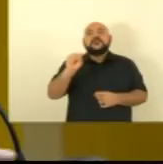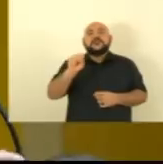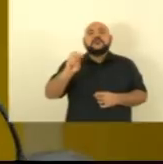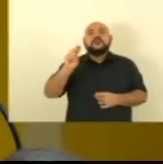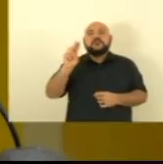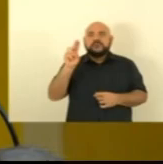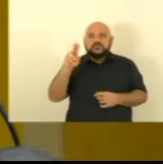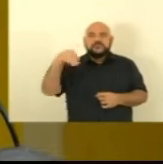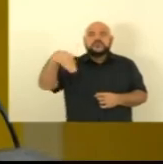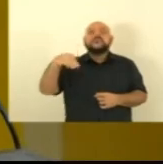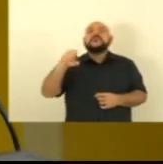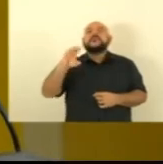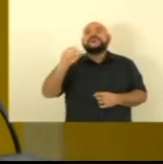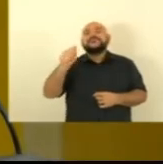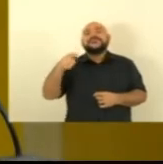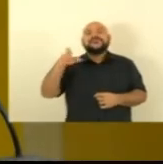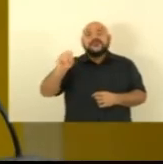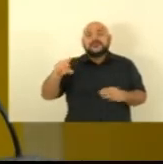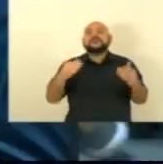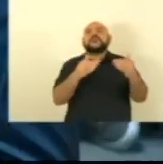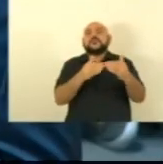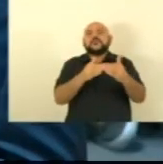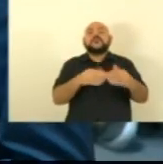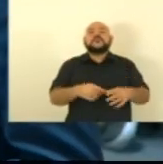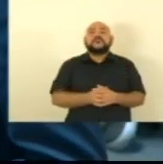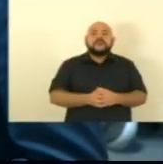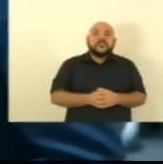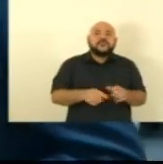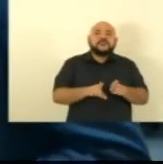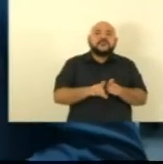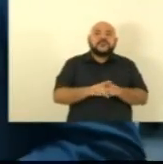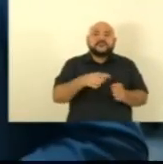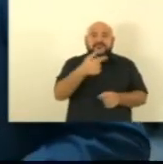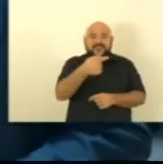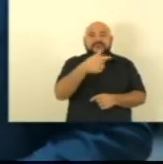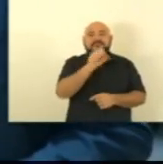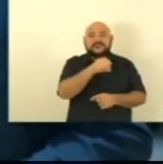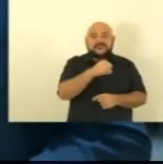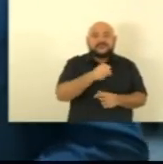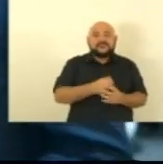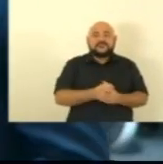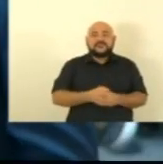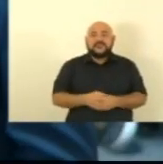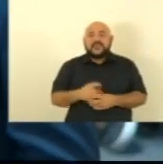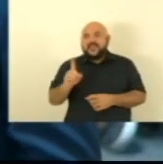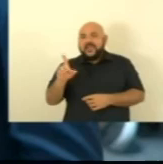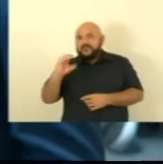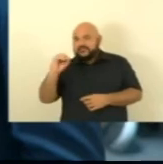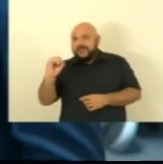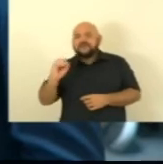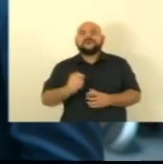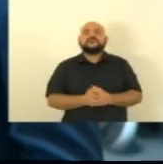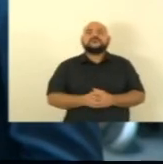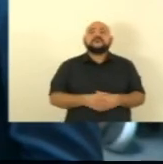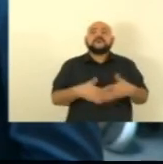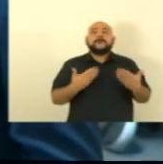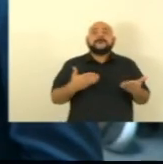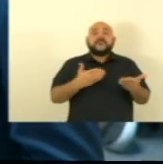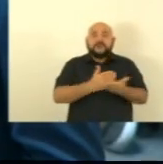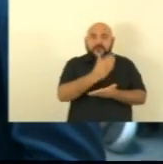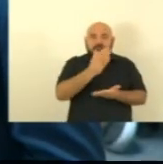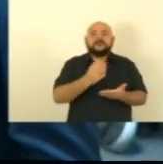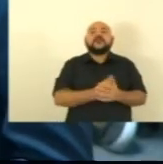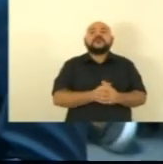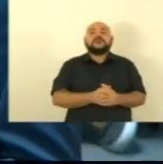relator. Obrigado, deputado Capitão Assunção, também voto com relator, 7 votos sim, nenhum não. Aprovado o parecer na Comissão de